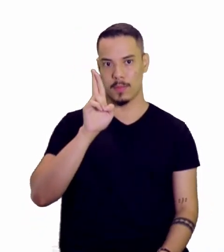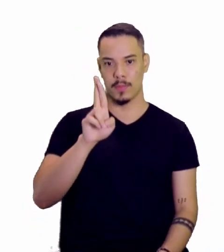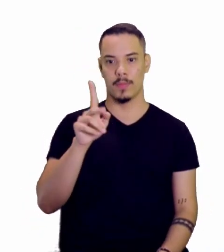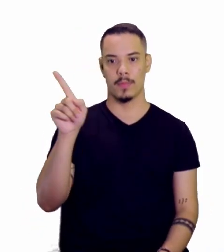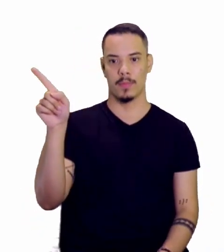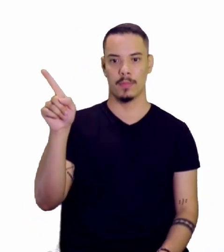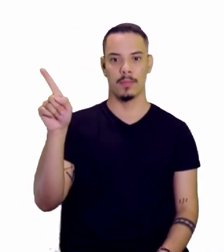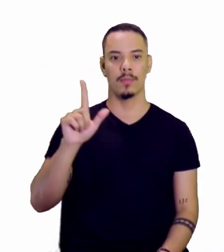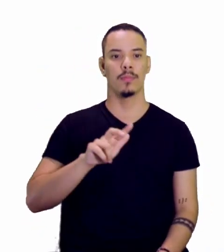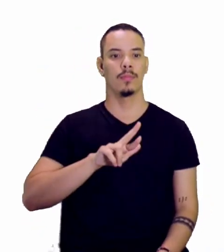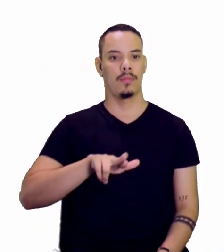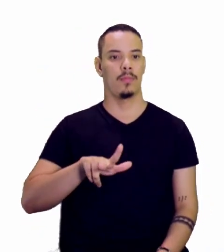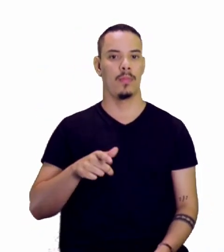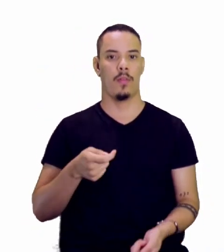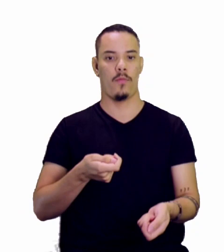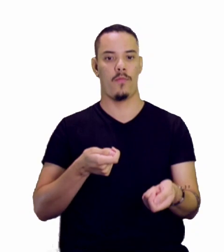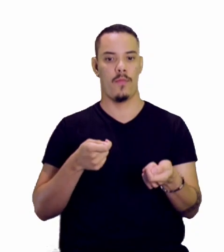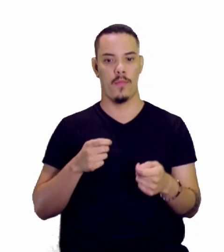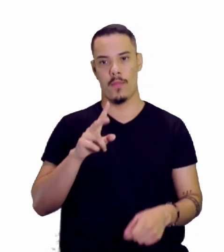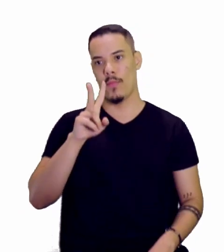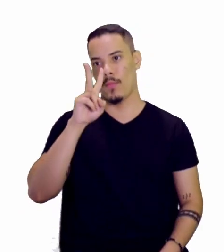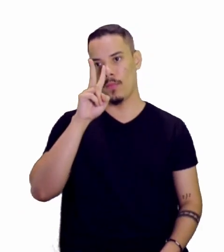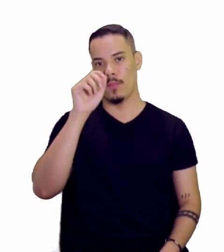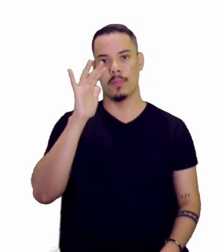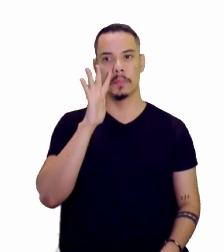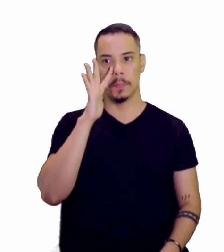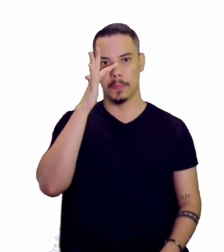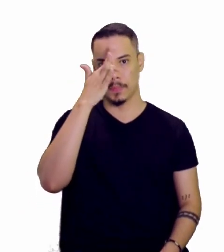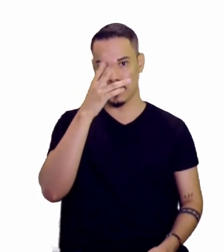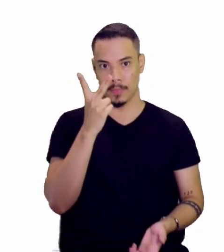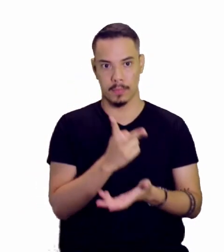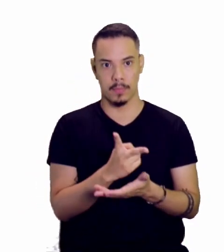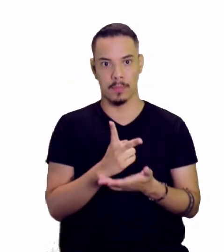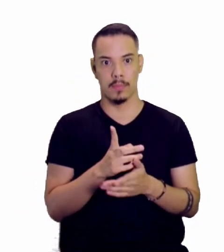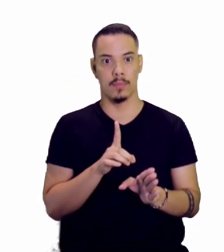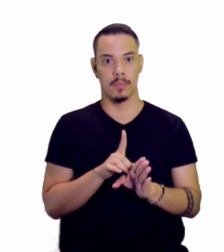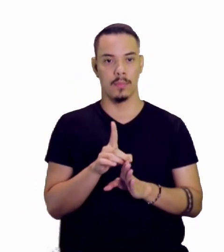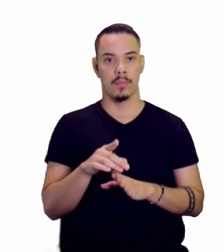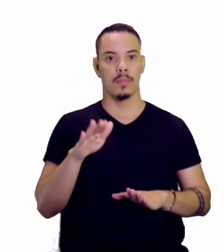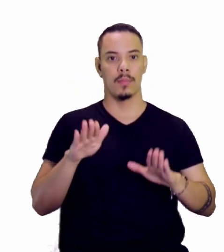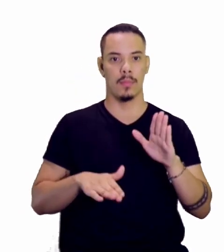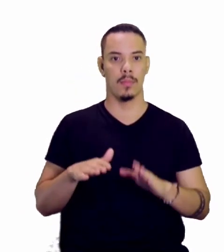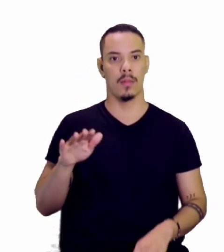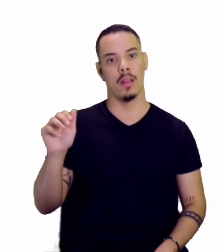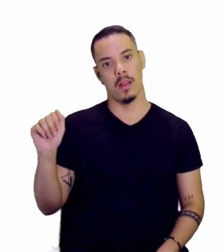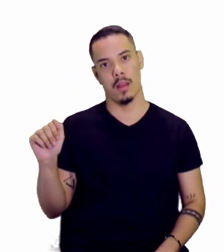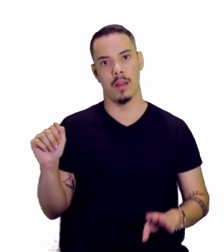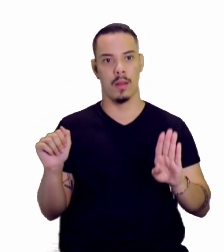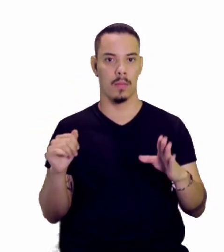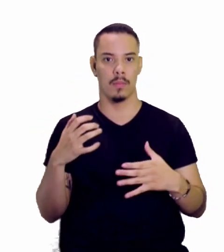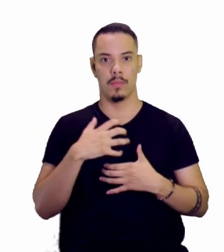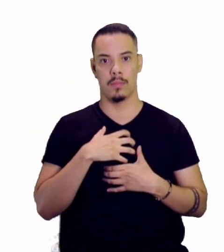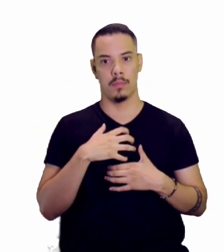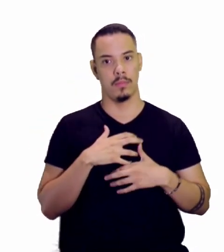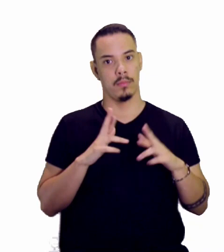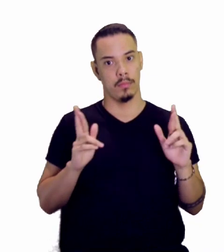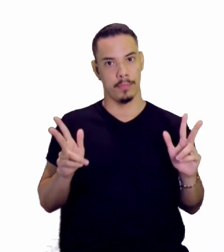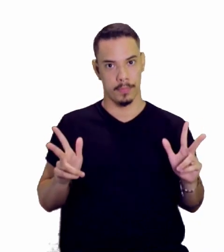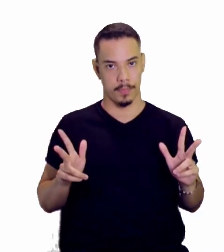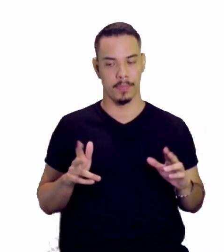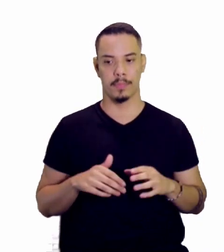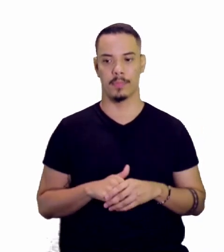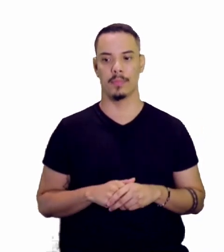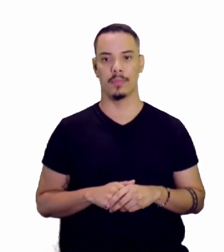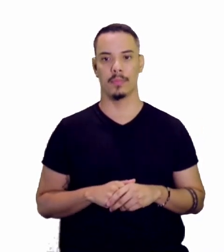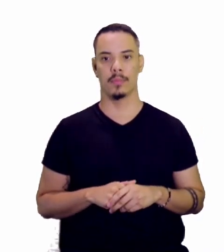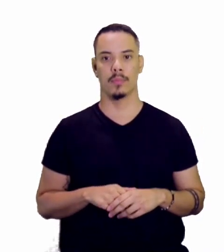pode ver ali que tem várias forças, né, Décio? Na mesma direção e dependendo de A e B, sentidos opostos, né? Então,